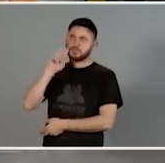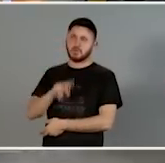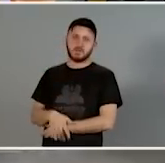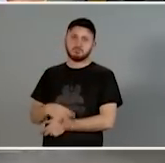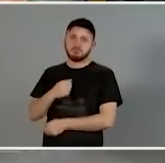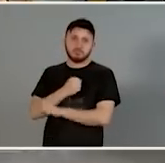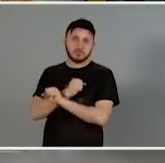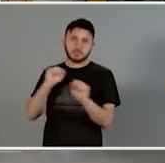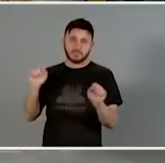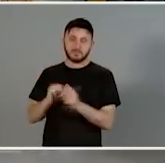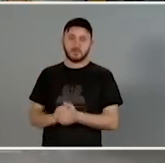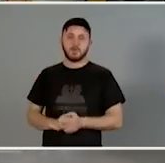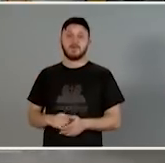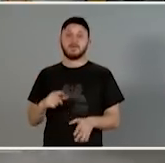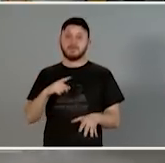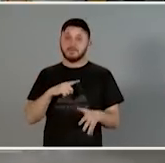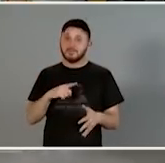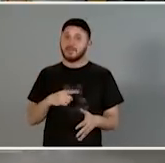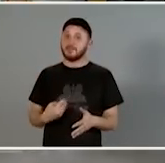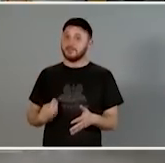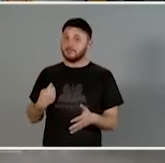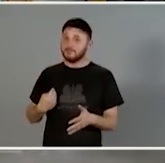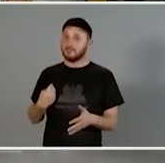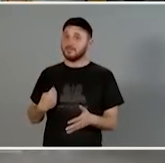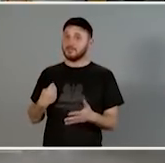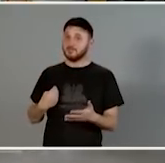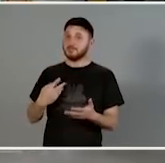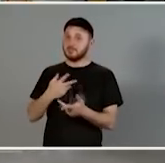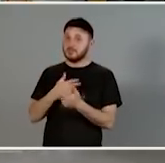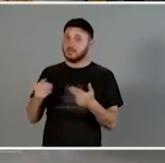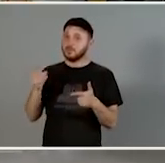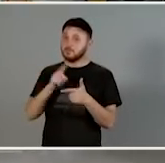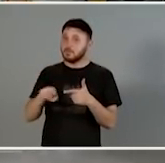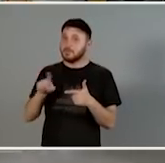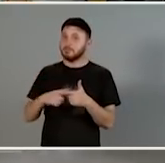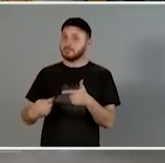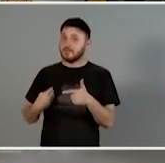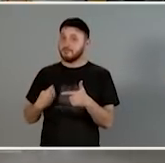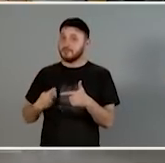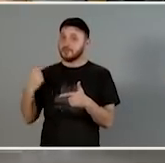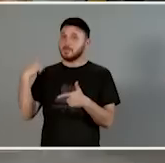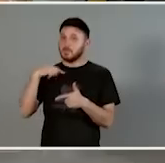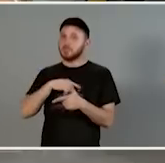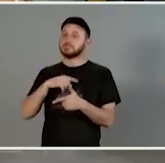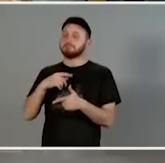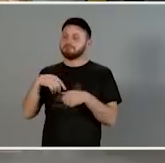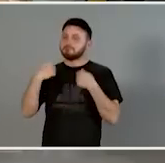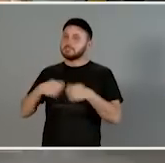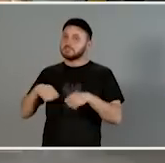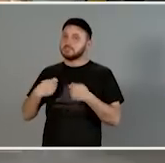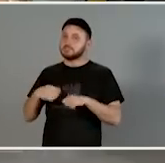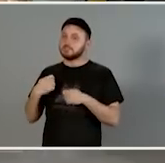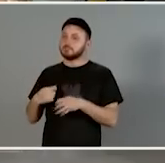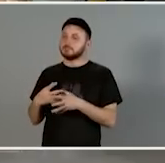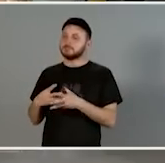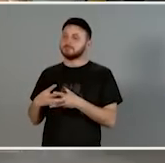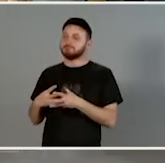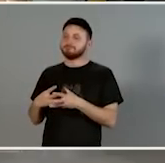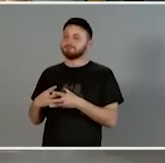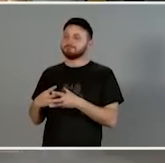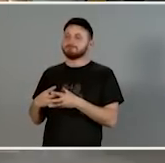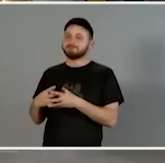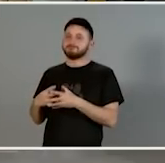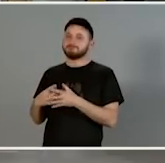Há pedras que a gente tem que se ajoelhar para deixar, outras que a gente consegue jogar longe,